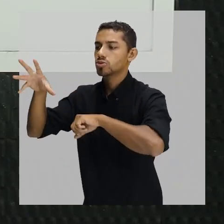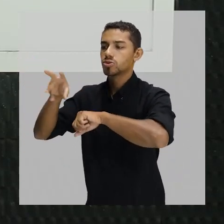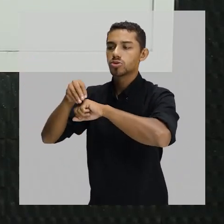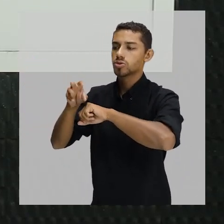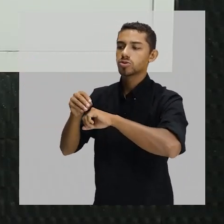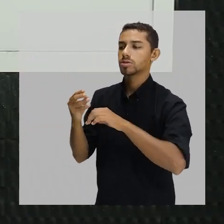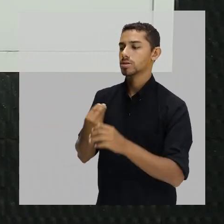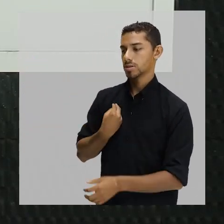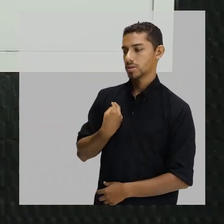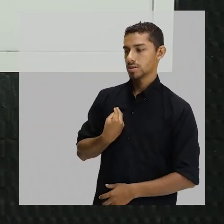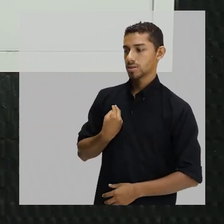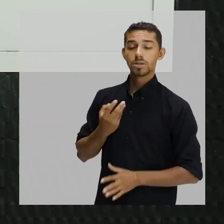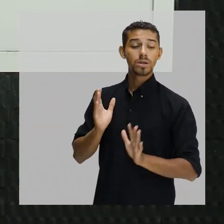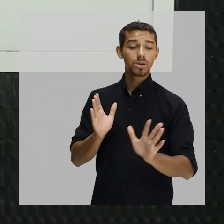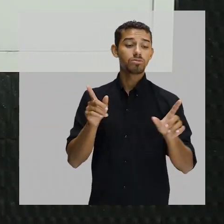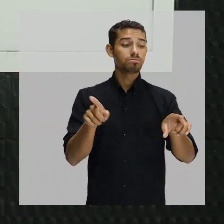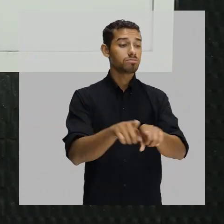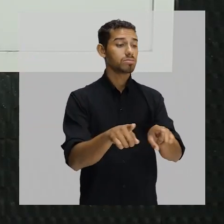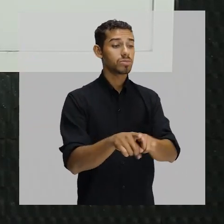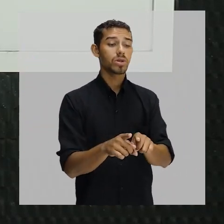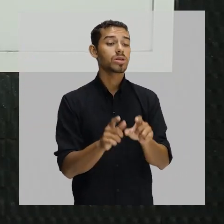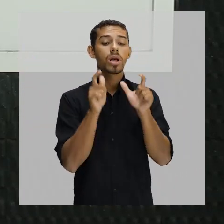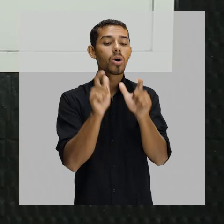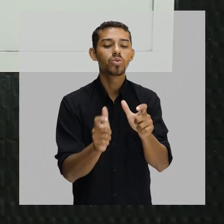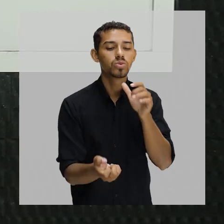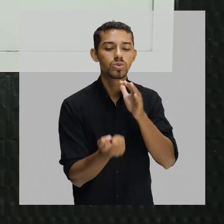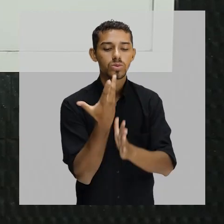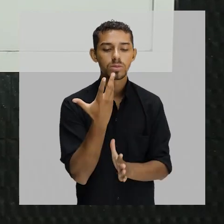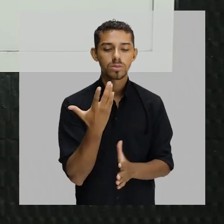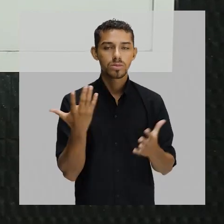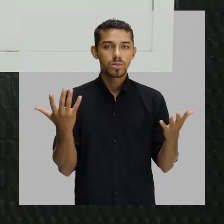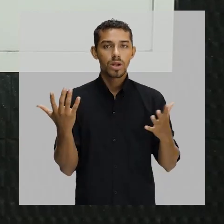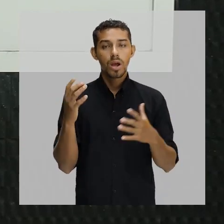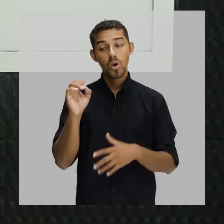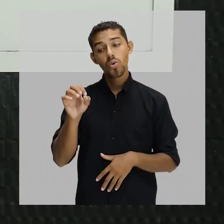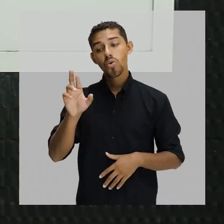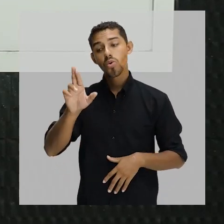que existem, mas sim de onde eles surgem. O nome já está dizendo,